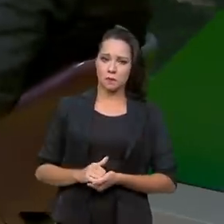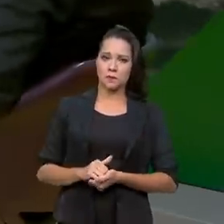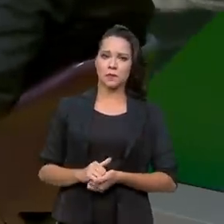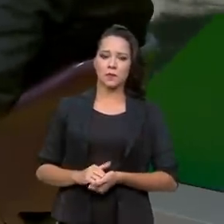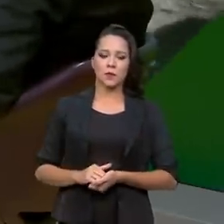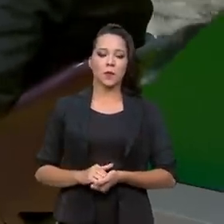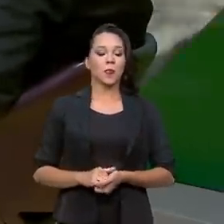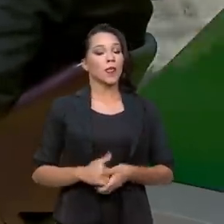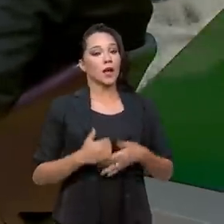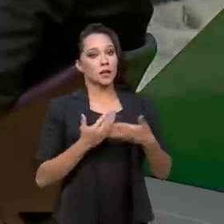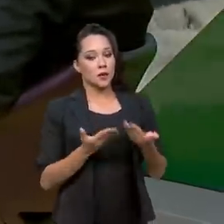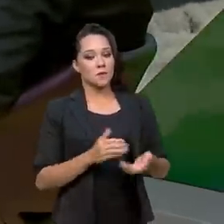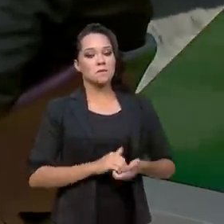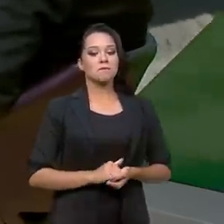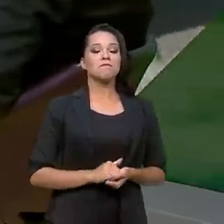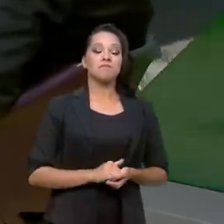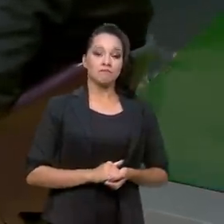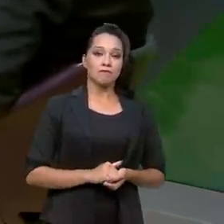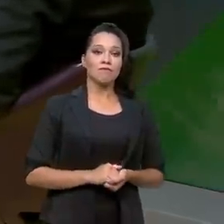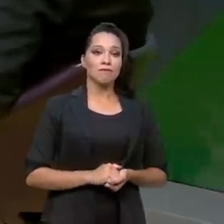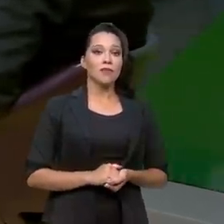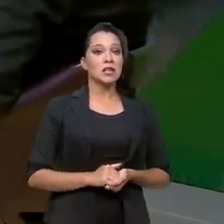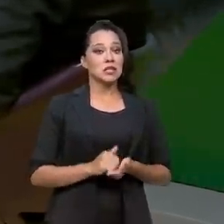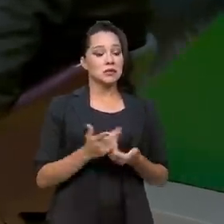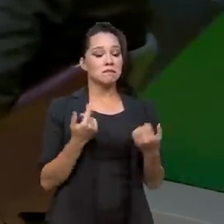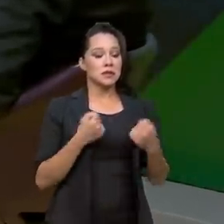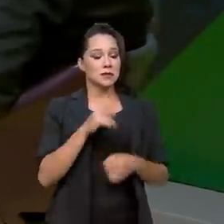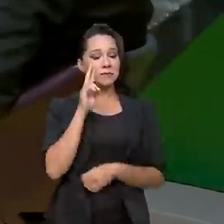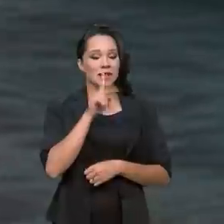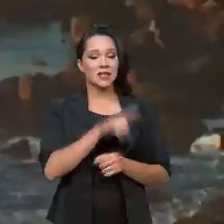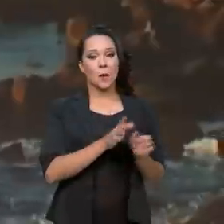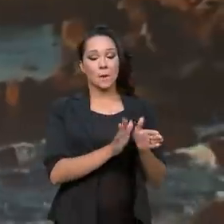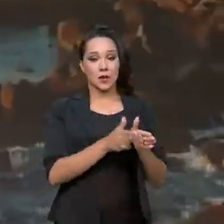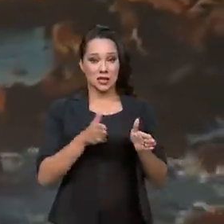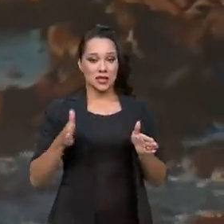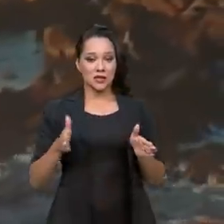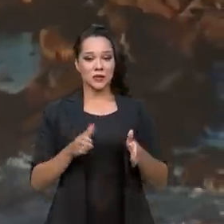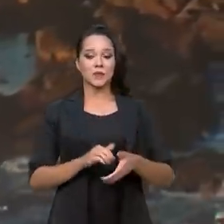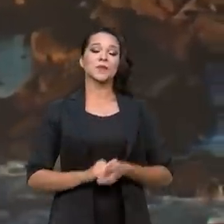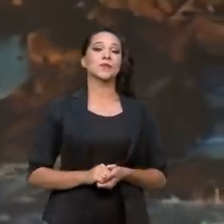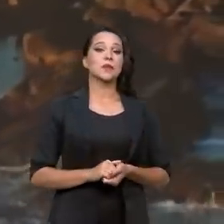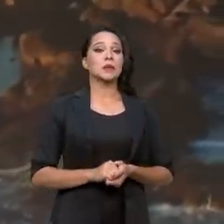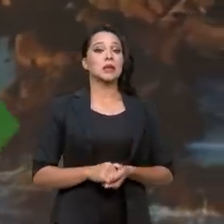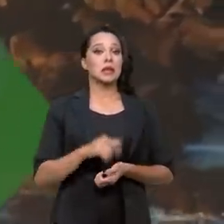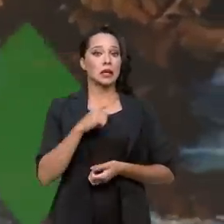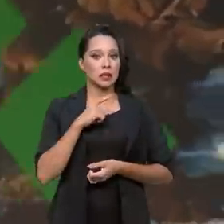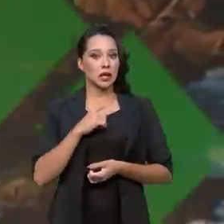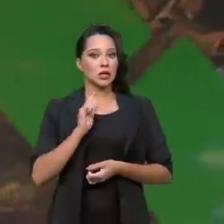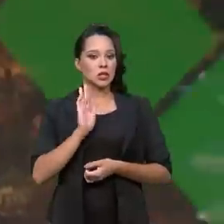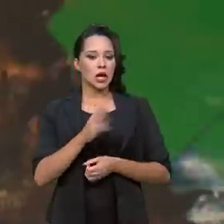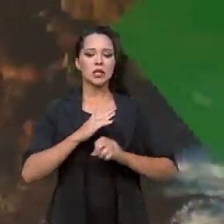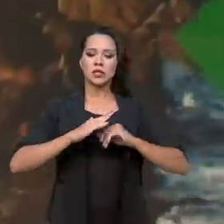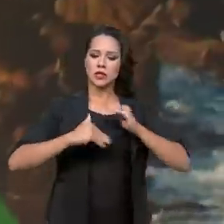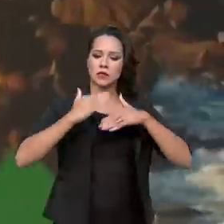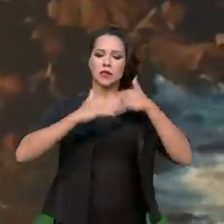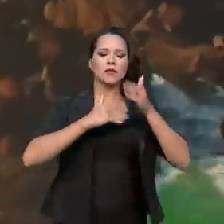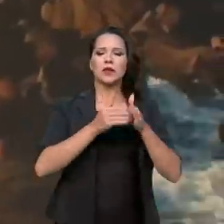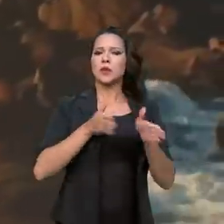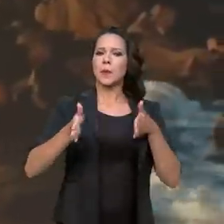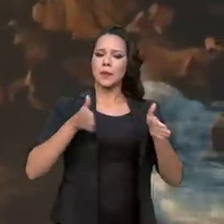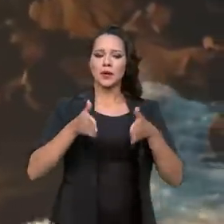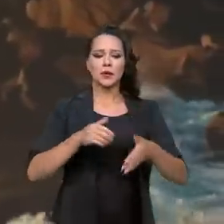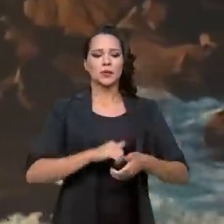tempo. Nós temos que olhar, esse é um processo que vem sendo desenvolvido ao longo do